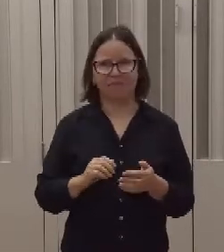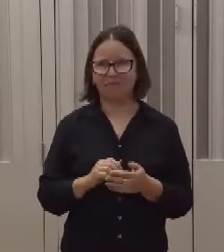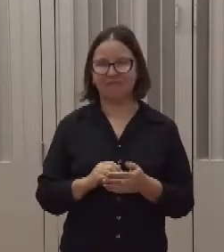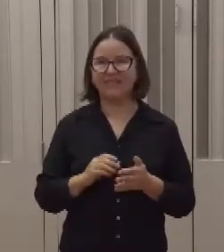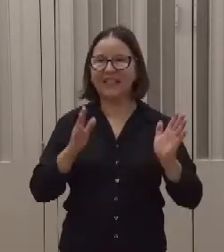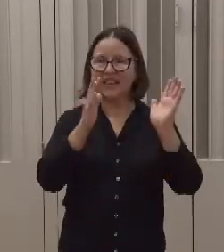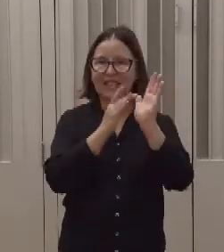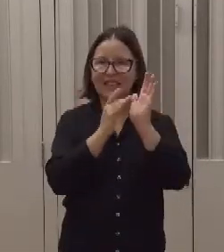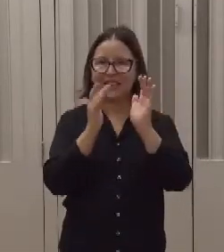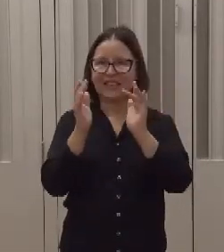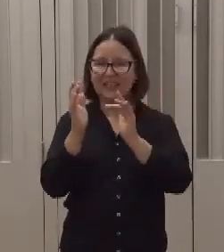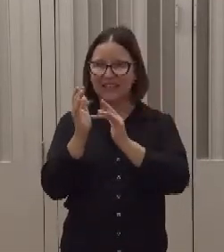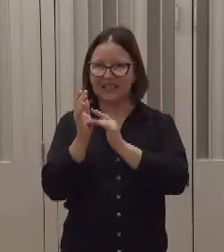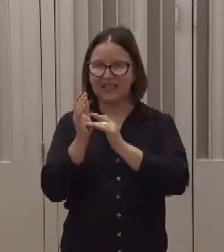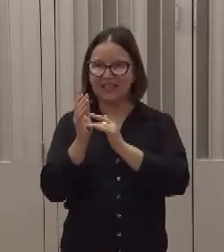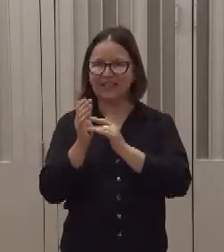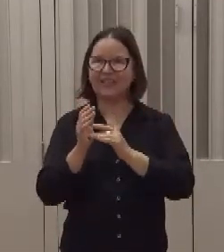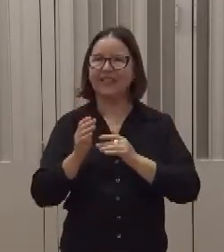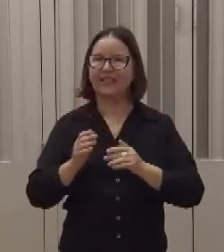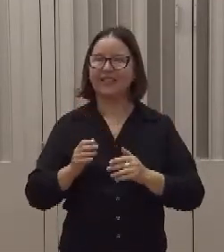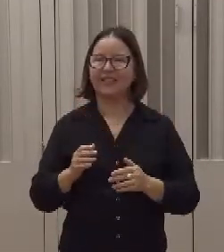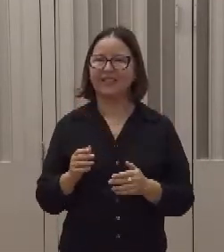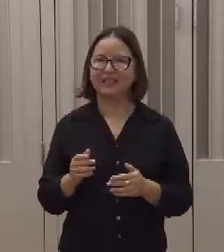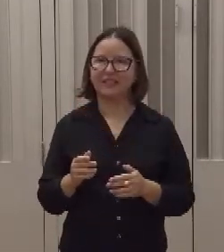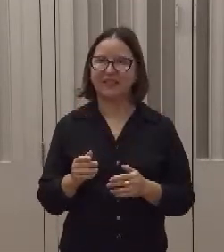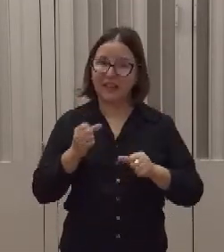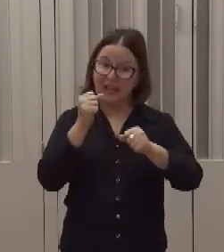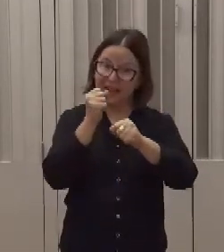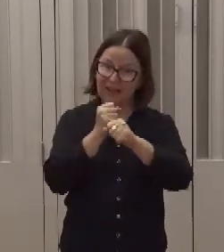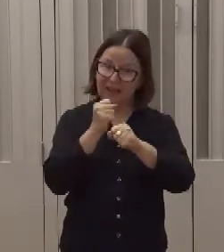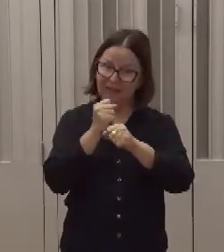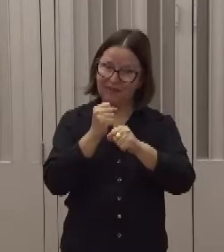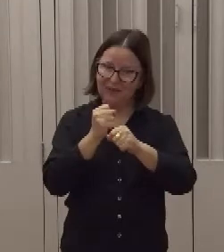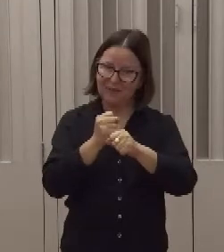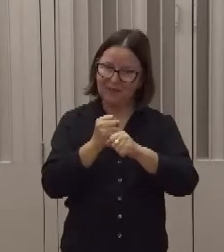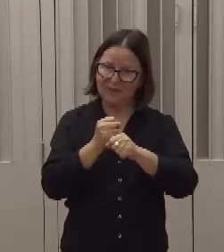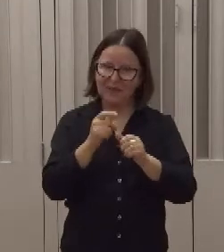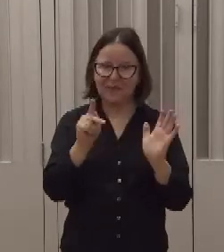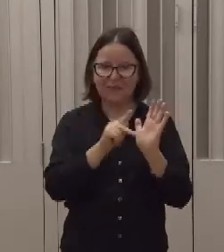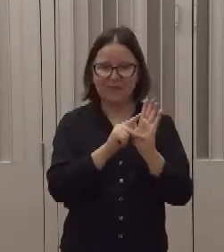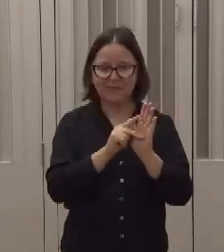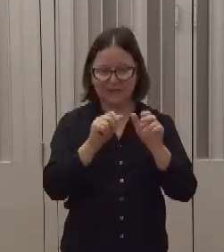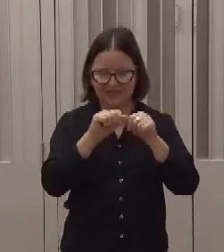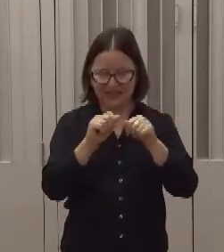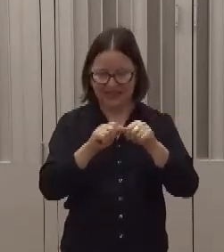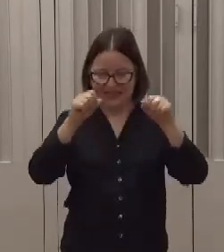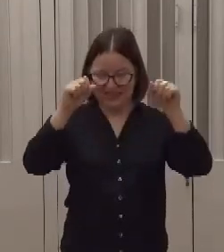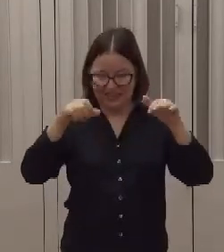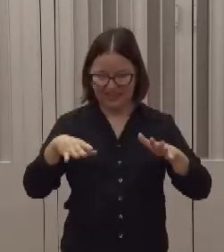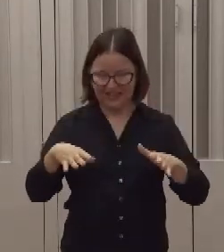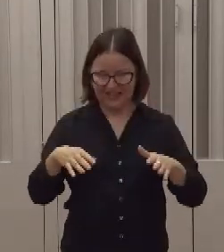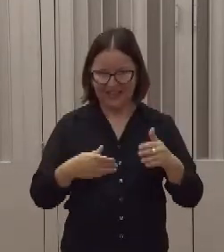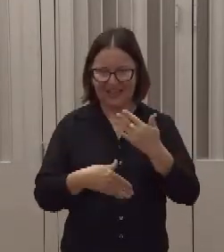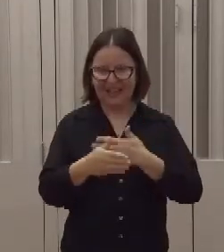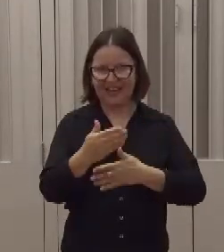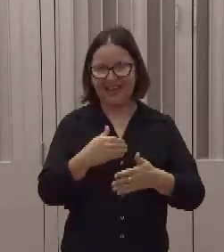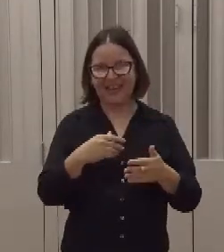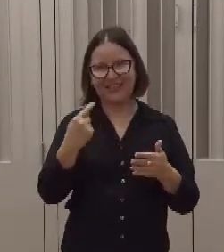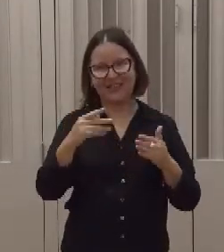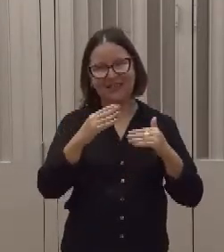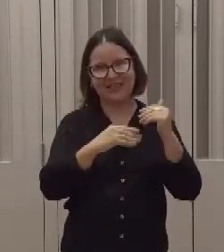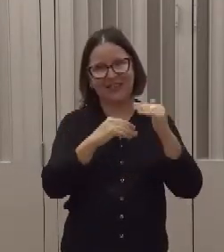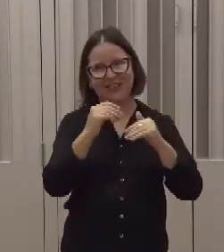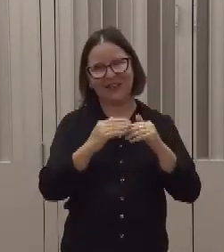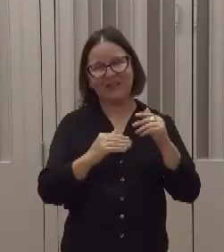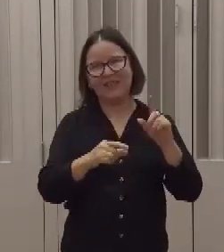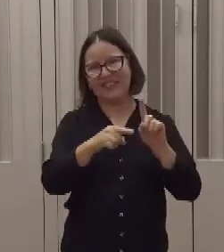Jesus é um reformador. Ele está reformando sua criação por meio da sua obra na cruz e ela vai